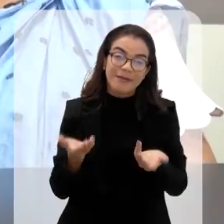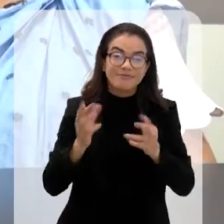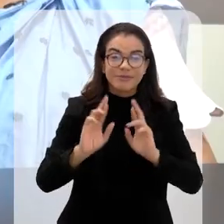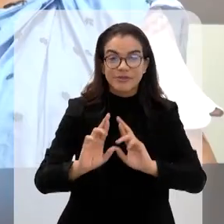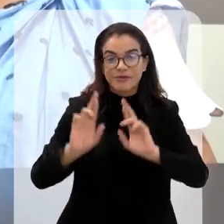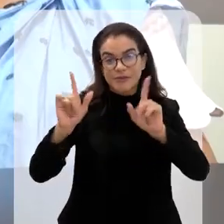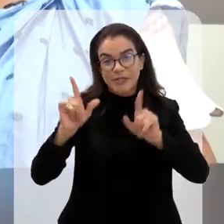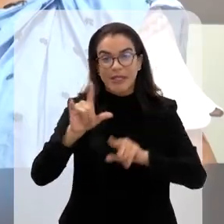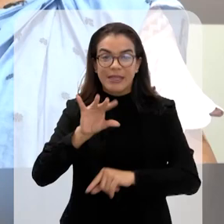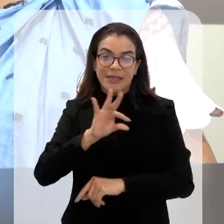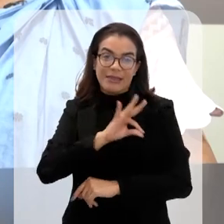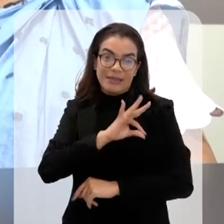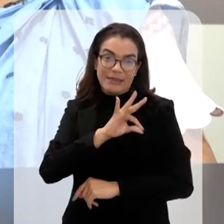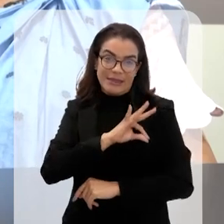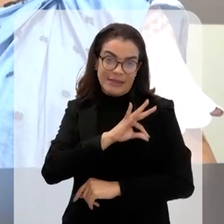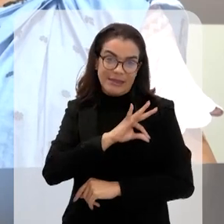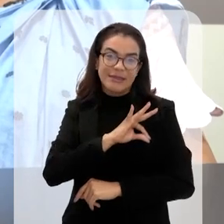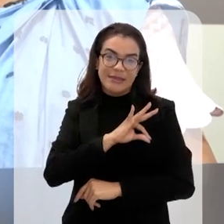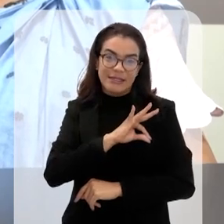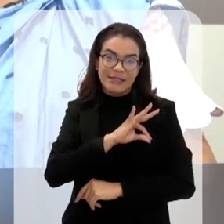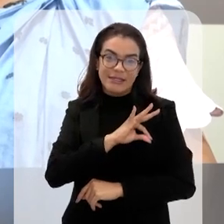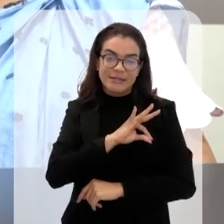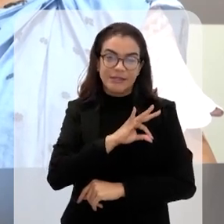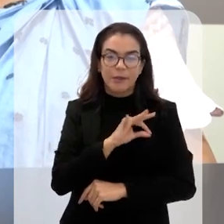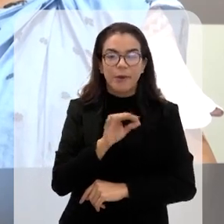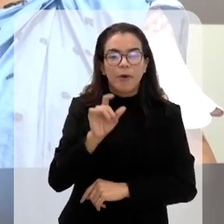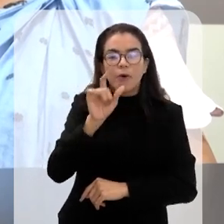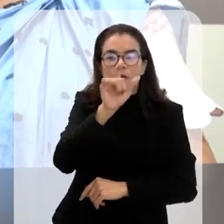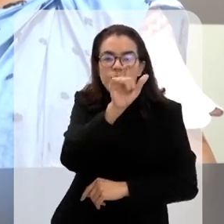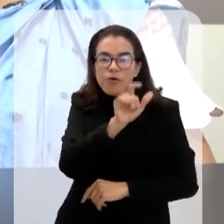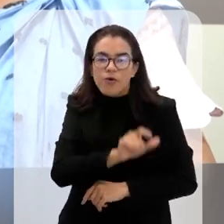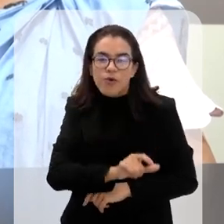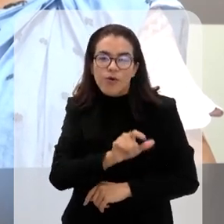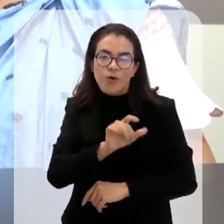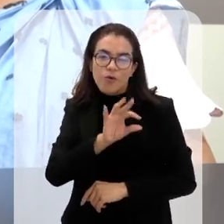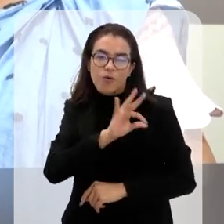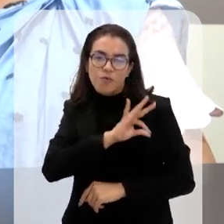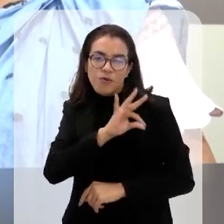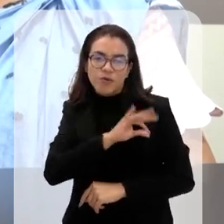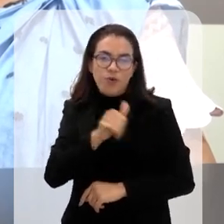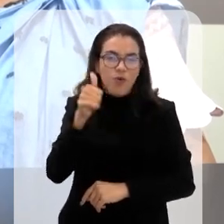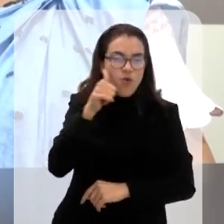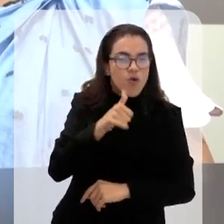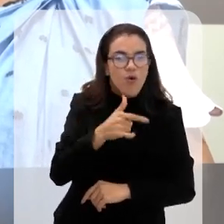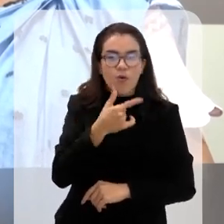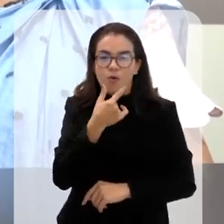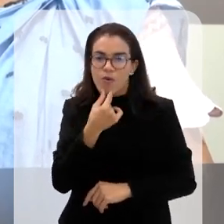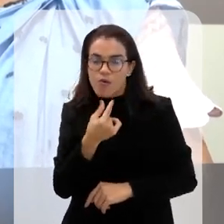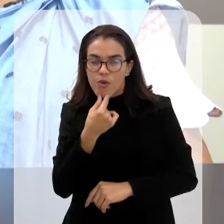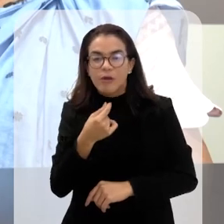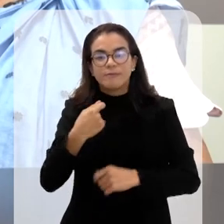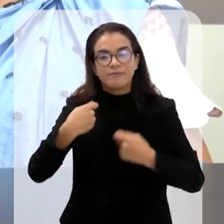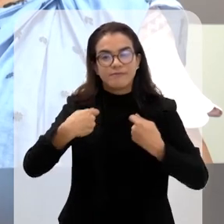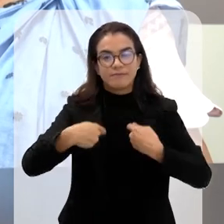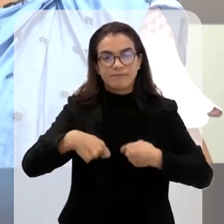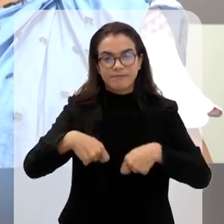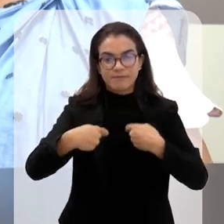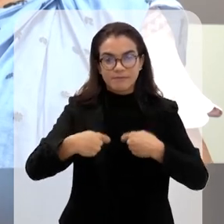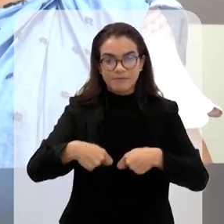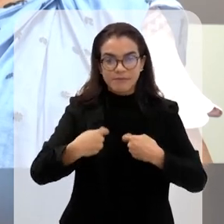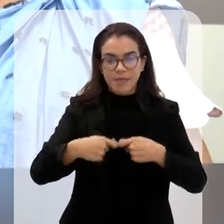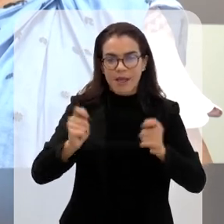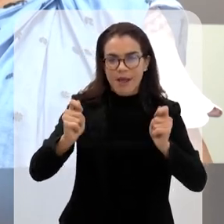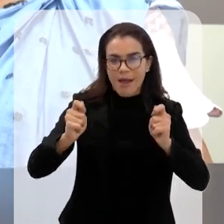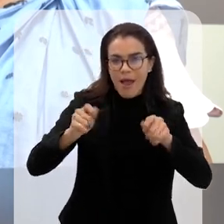É o diferencial das delegacias de atendimento à mulher. Aquele policial que trabalha lá, ou aquela policial, tem que